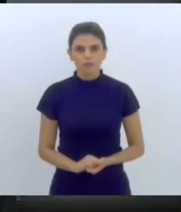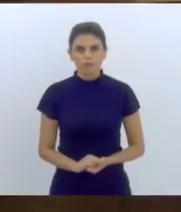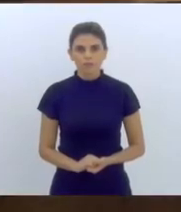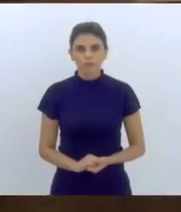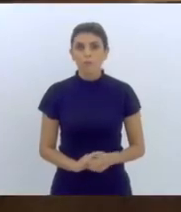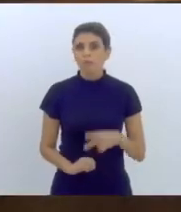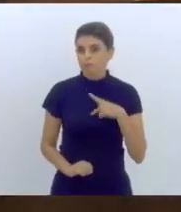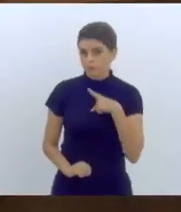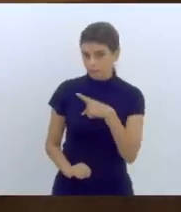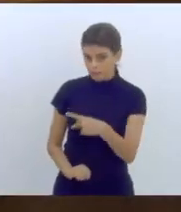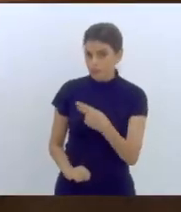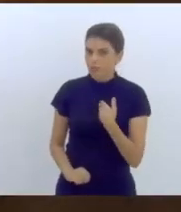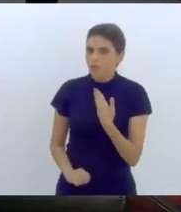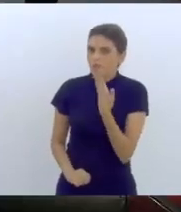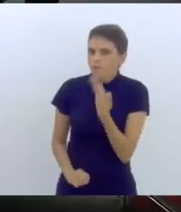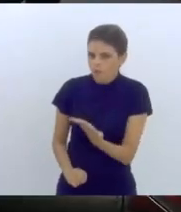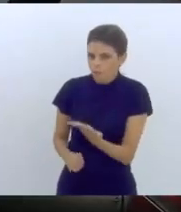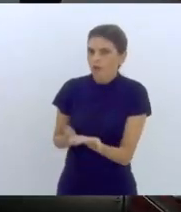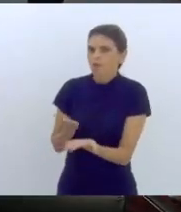Presidente, favorável.